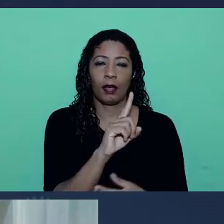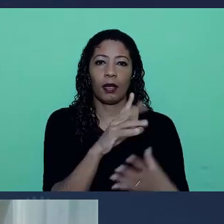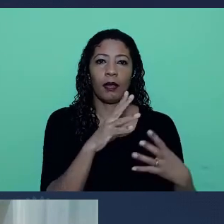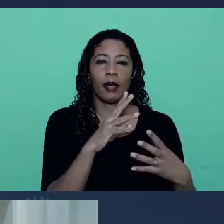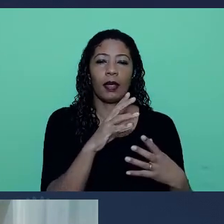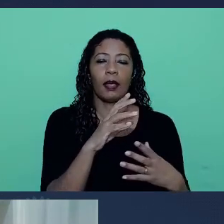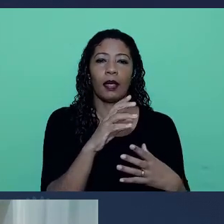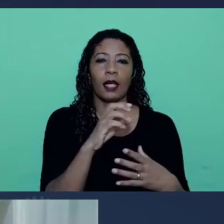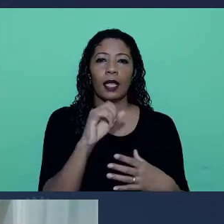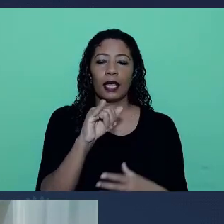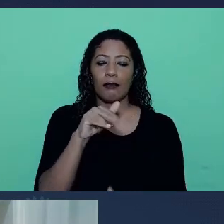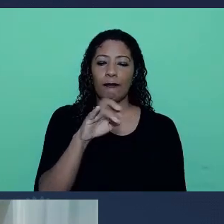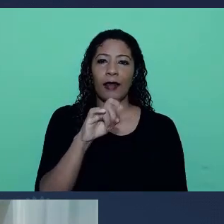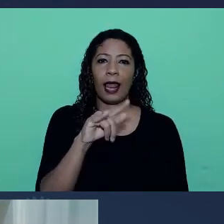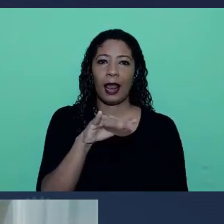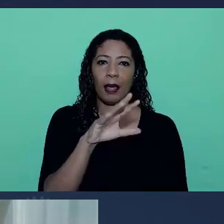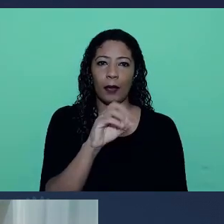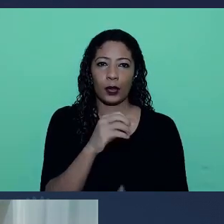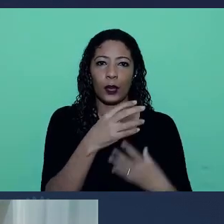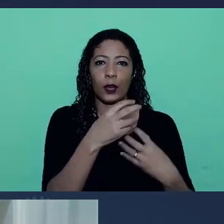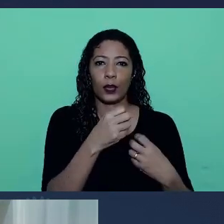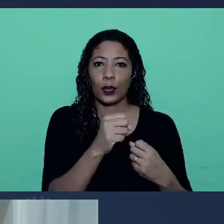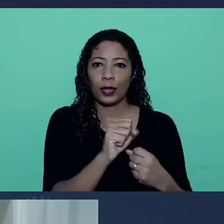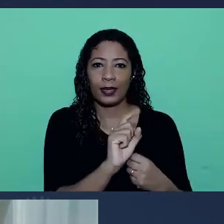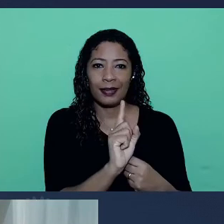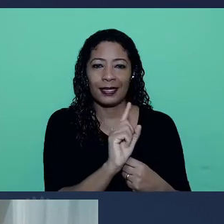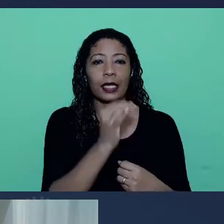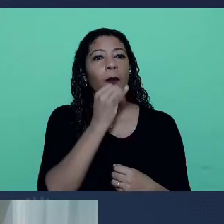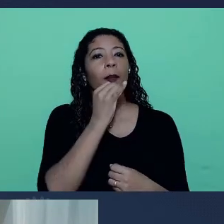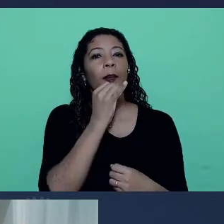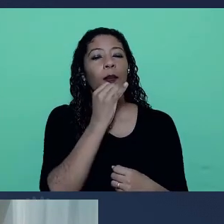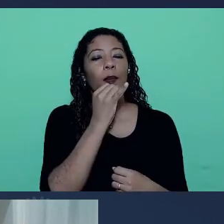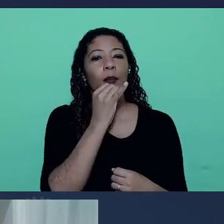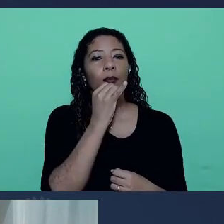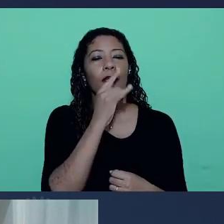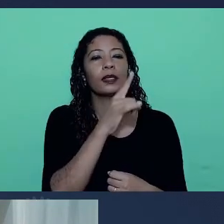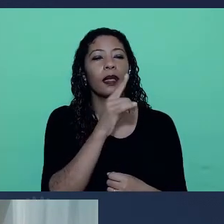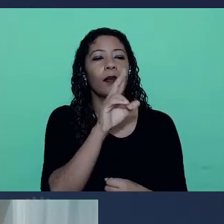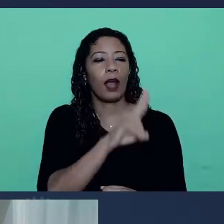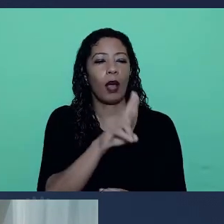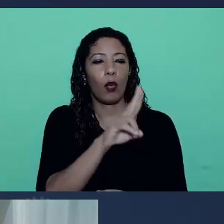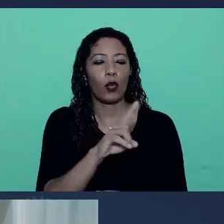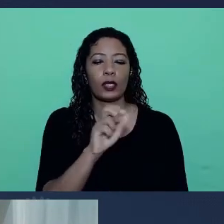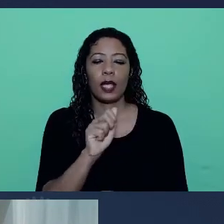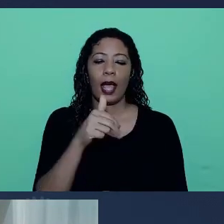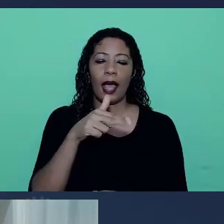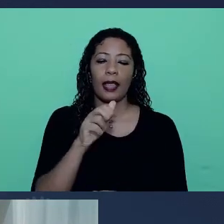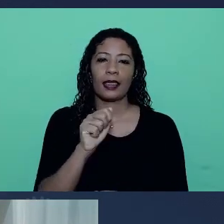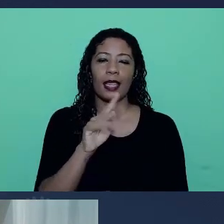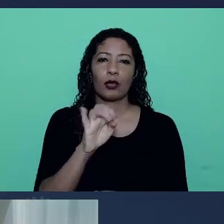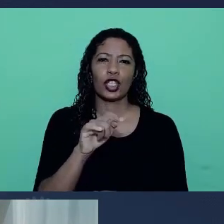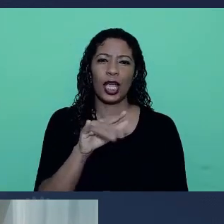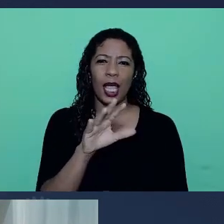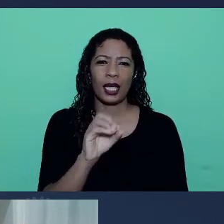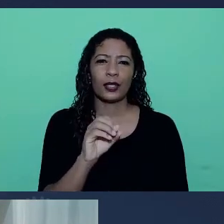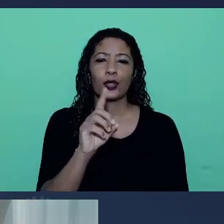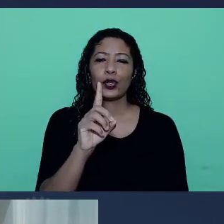desses anti-inflamatórios. Então, alguns desses indivíduos, quando usam analgésicos anti-inflamatórios, como dipirona,